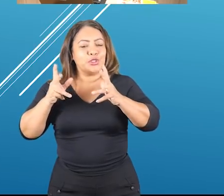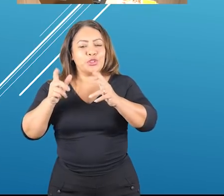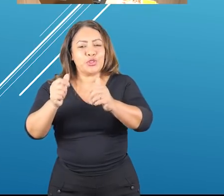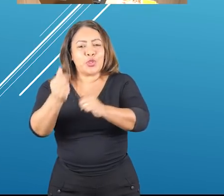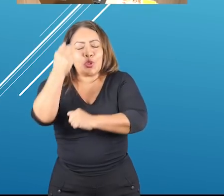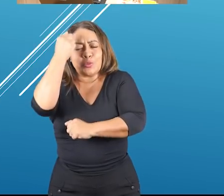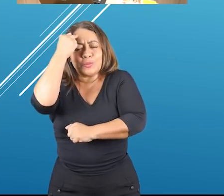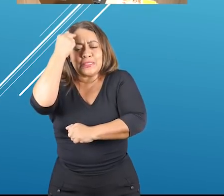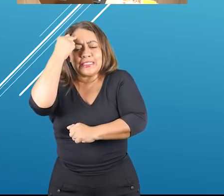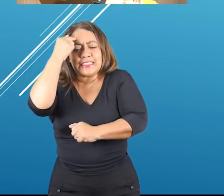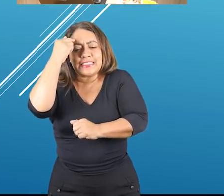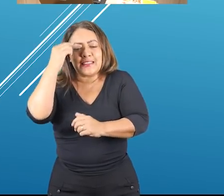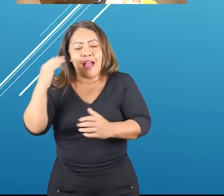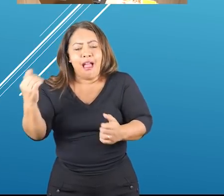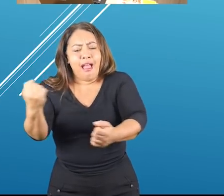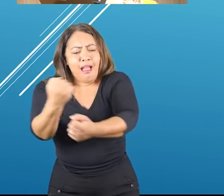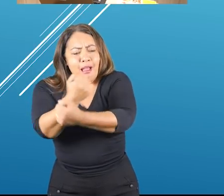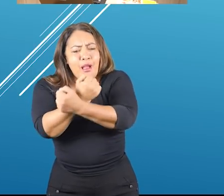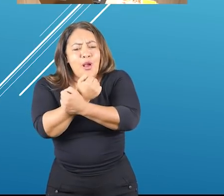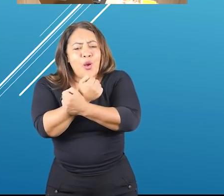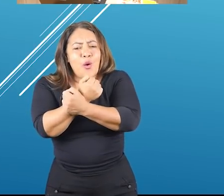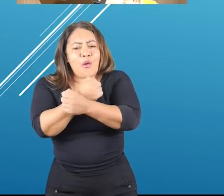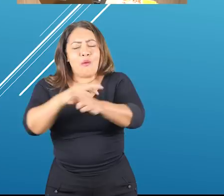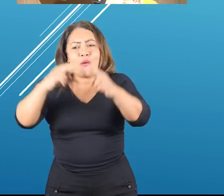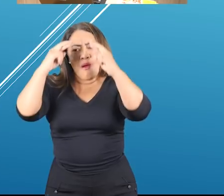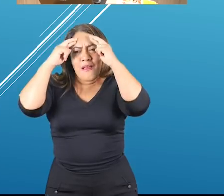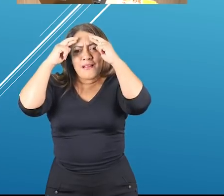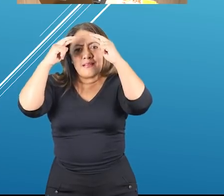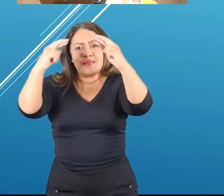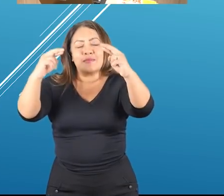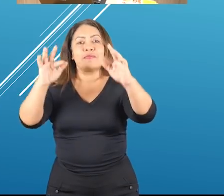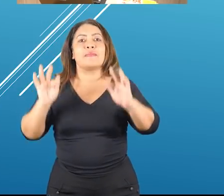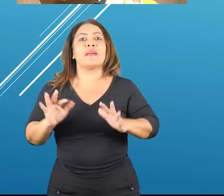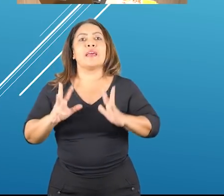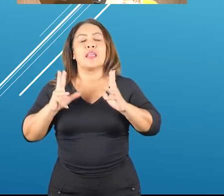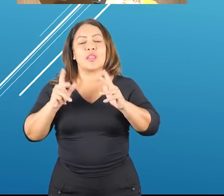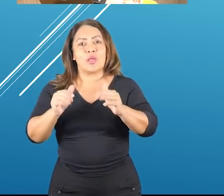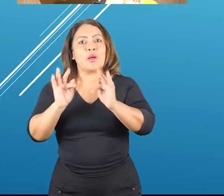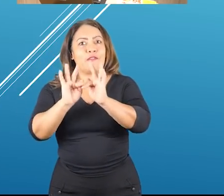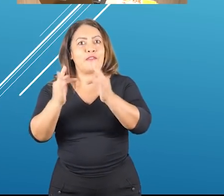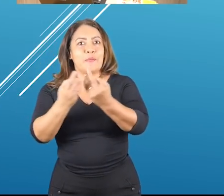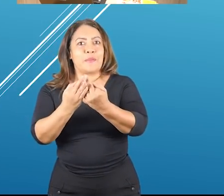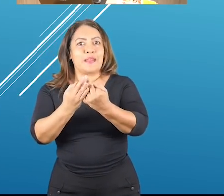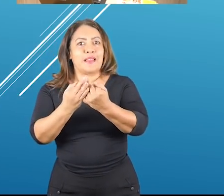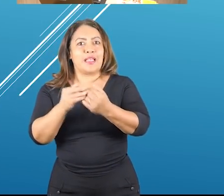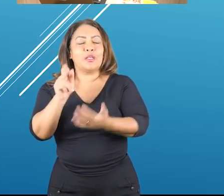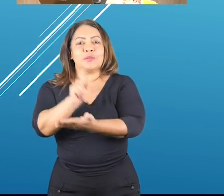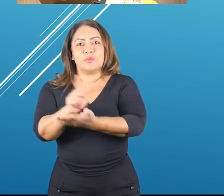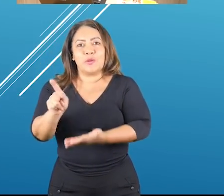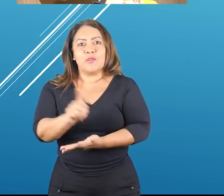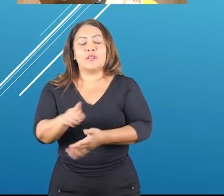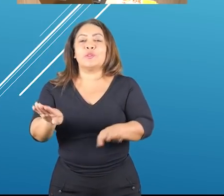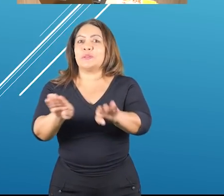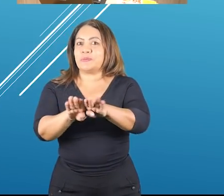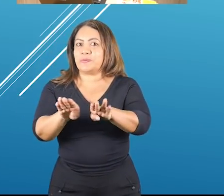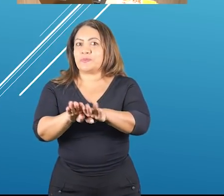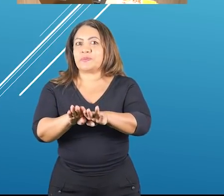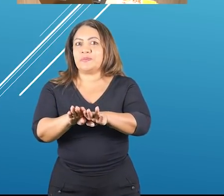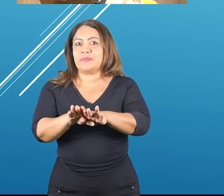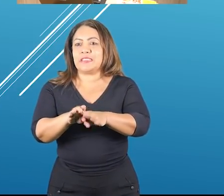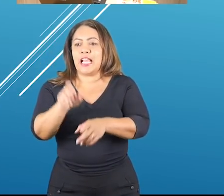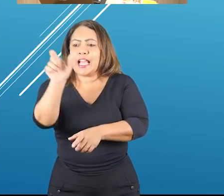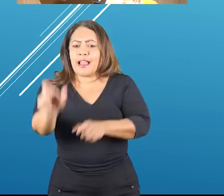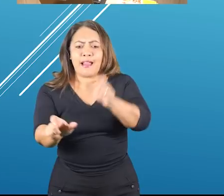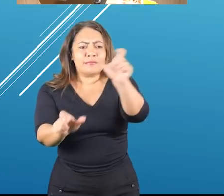esse acolhimento, em todo esse respeito com as famílias, e os professores precisam pensar